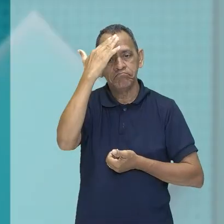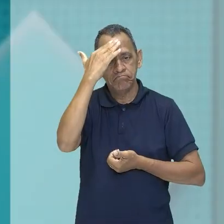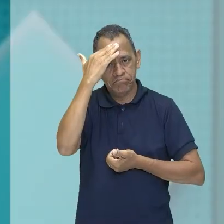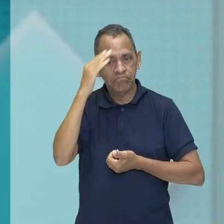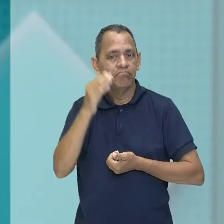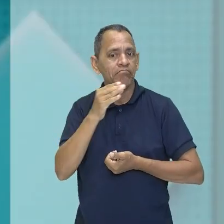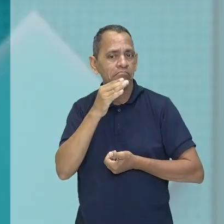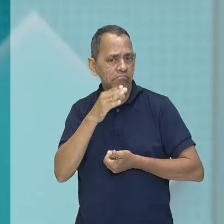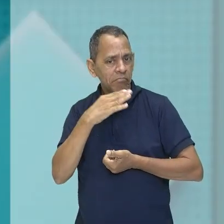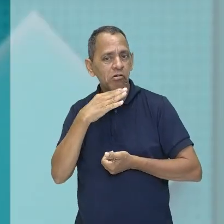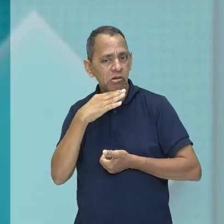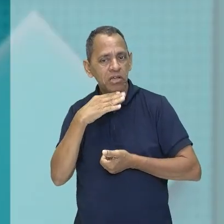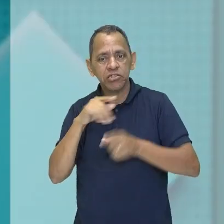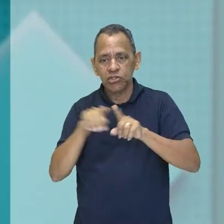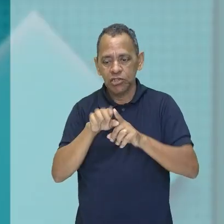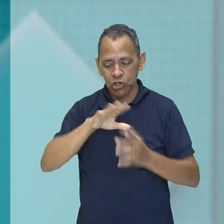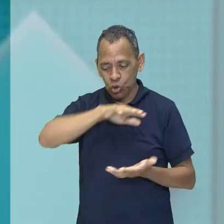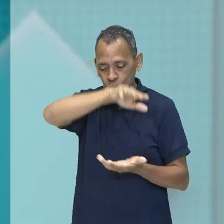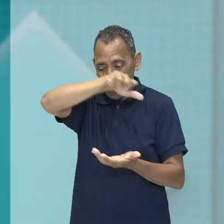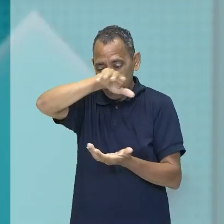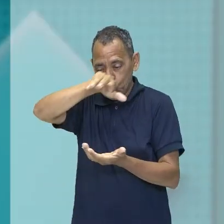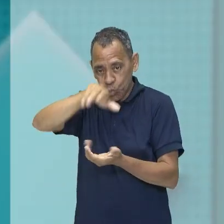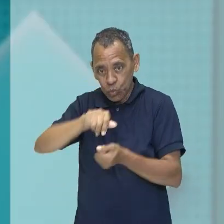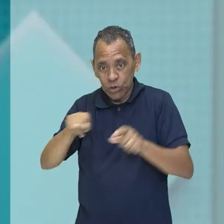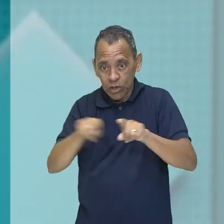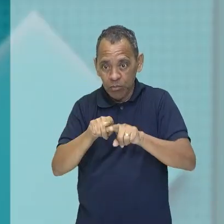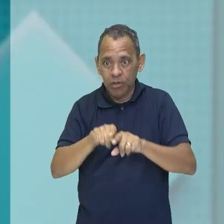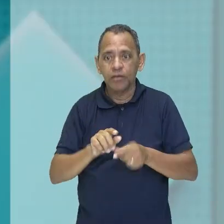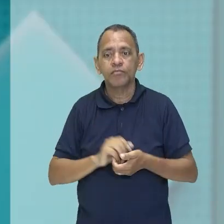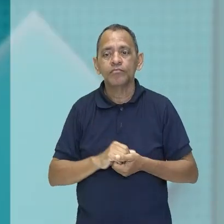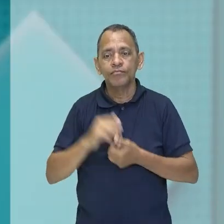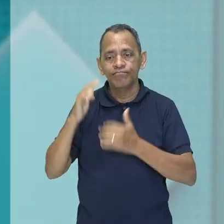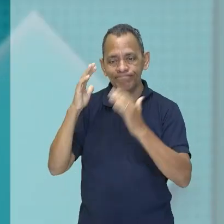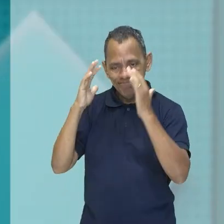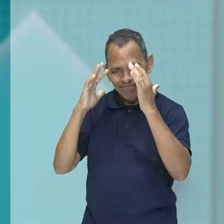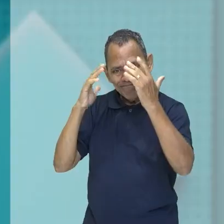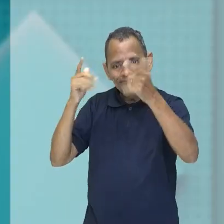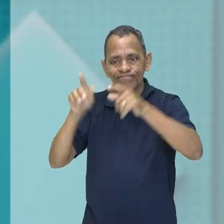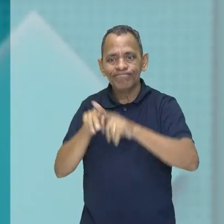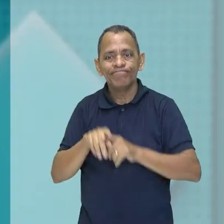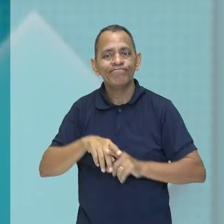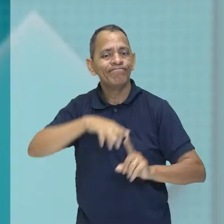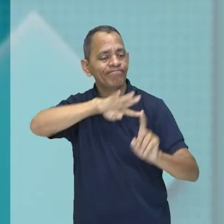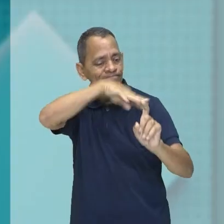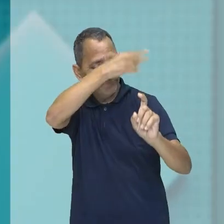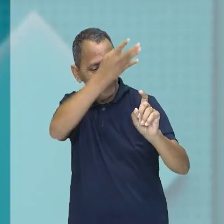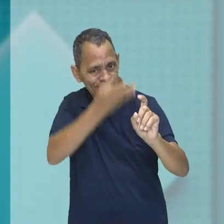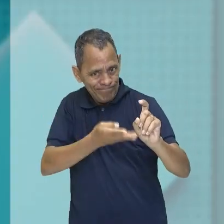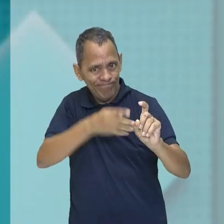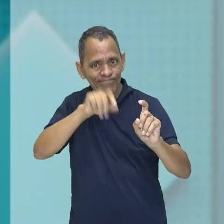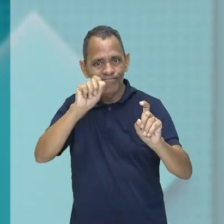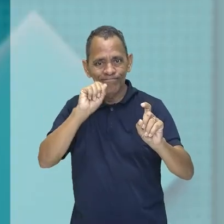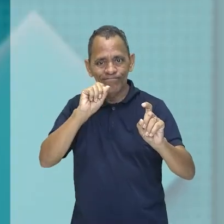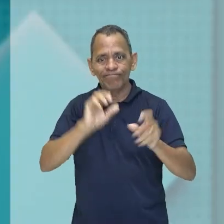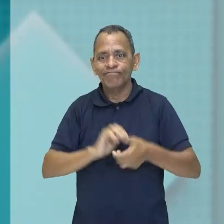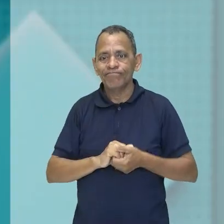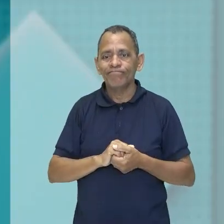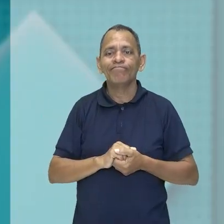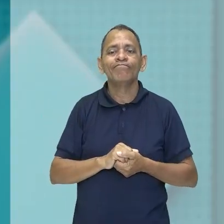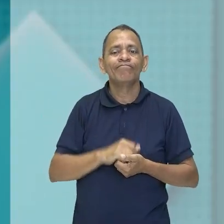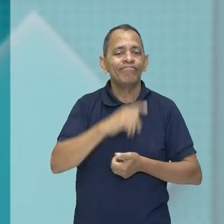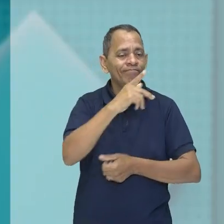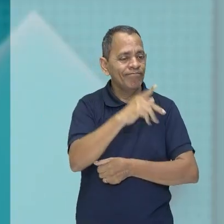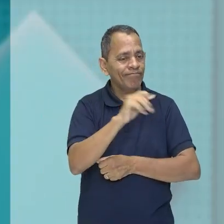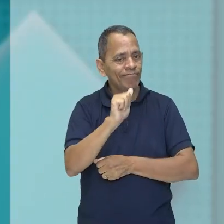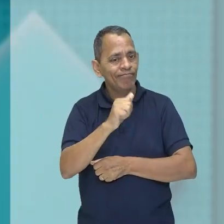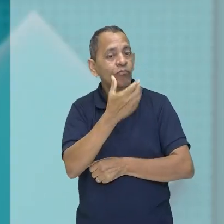inteiro. E esses festejos geram também de uma lenda do pai Francisco, né, e a Catirina. Então tem aí